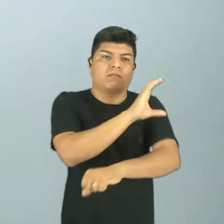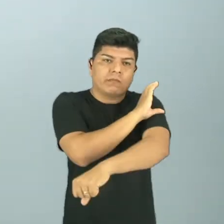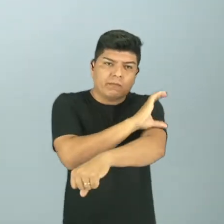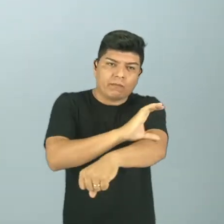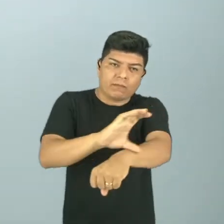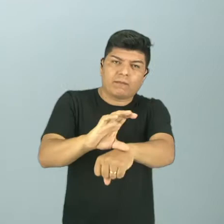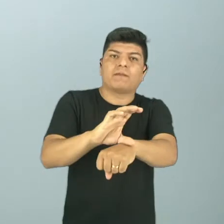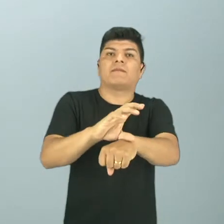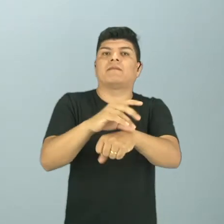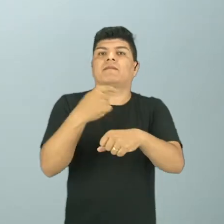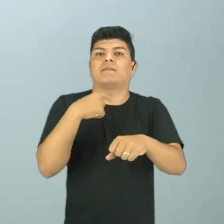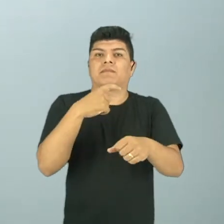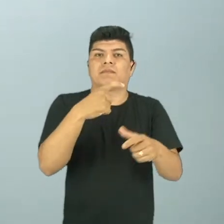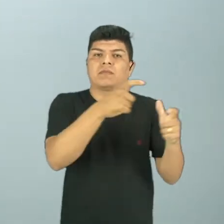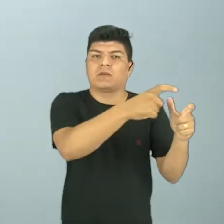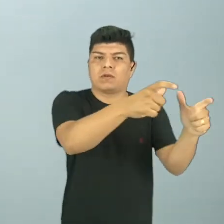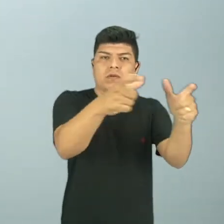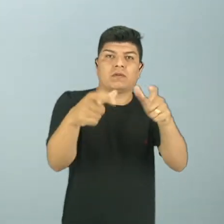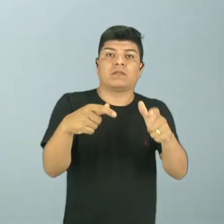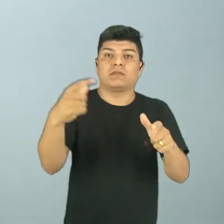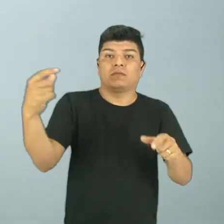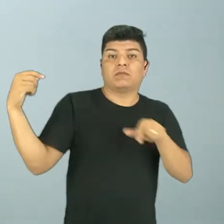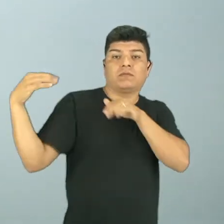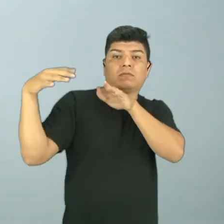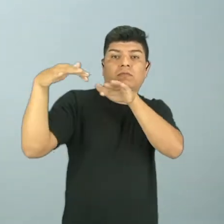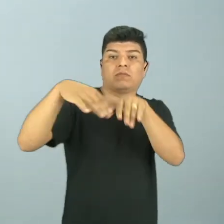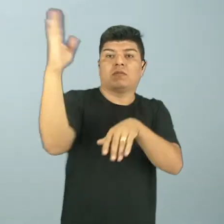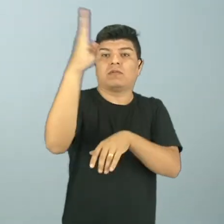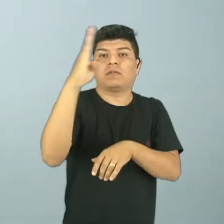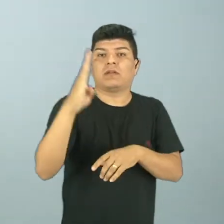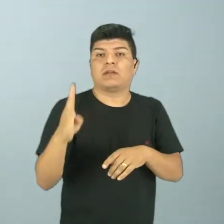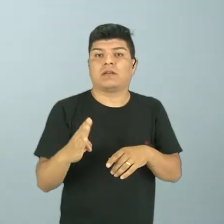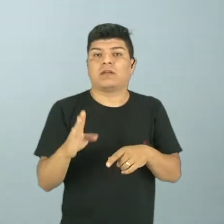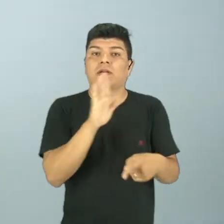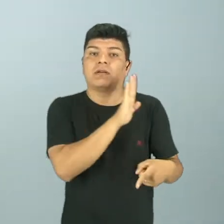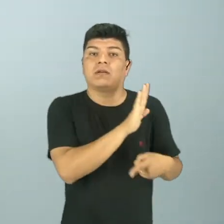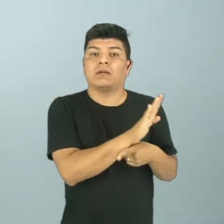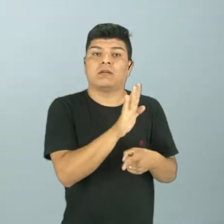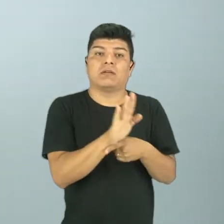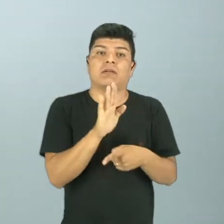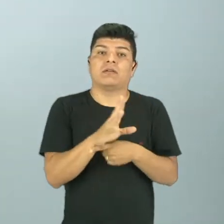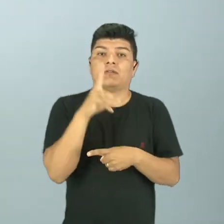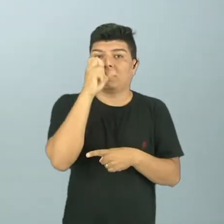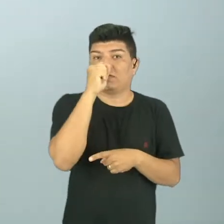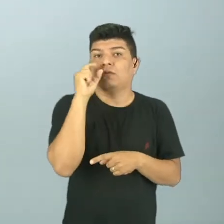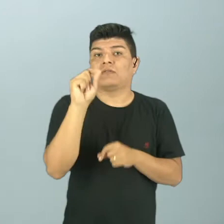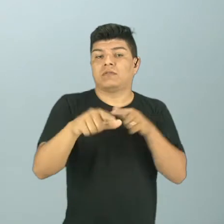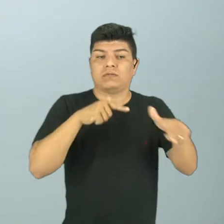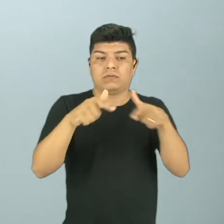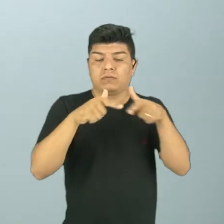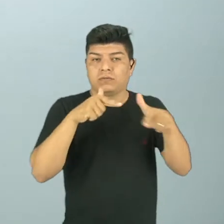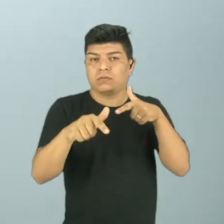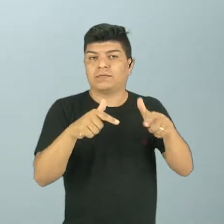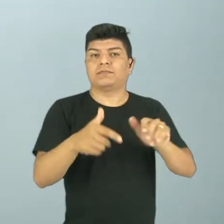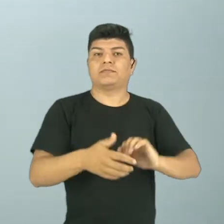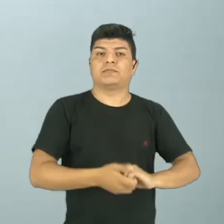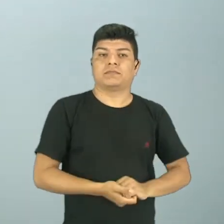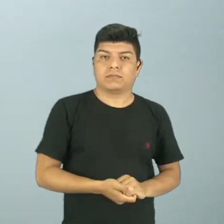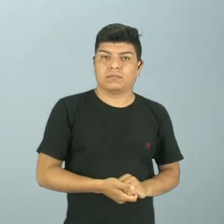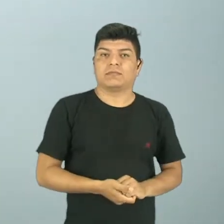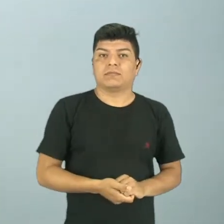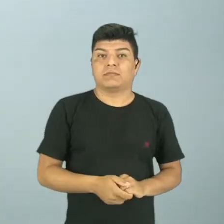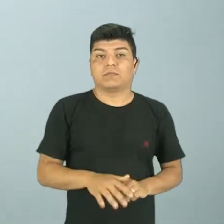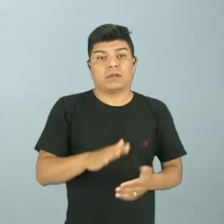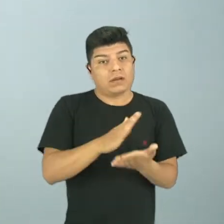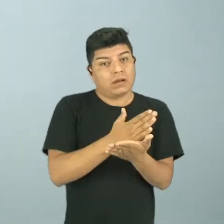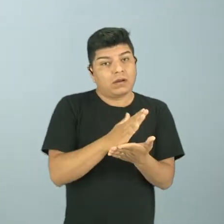culturas, de várias nacionalidades vão desembarcar aqui no Brasil para compor essa força de trabalho, essa mão de obra de trabalho. A